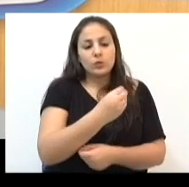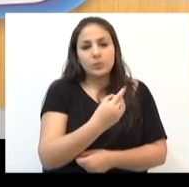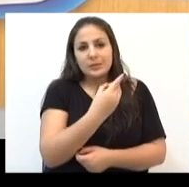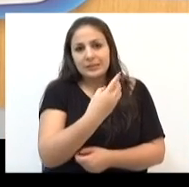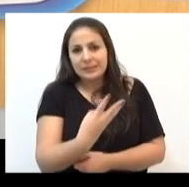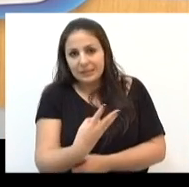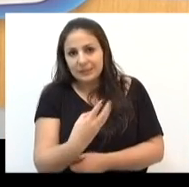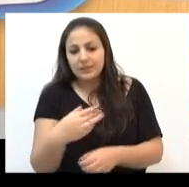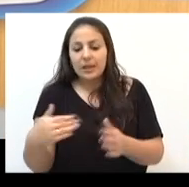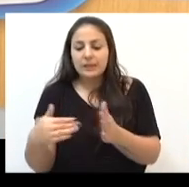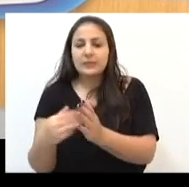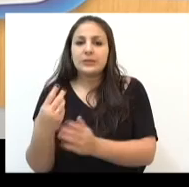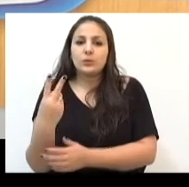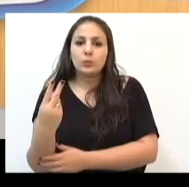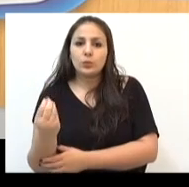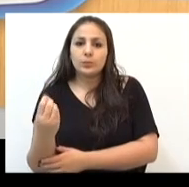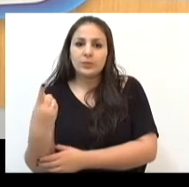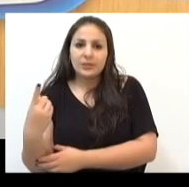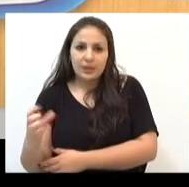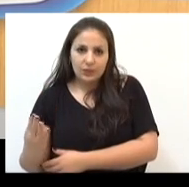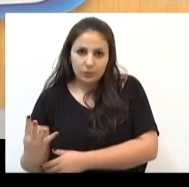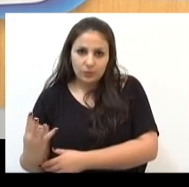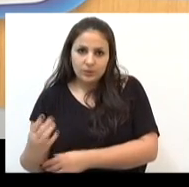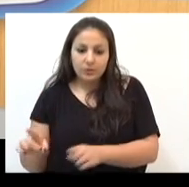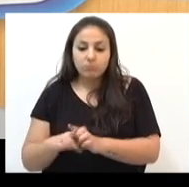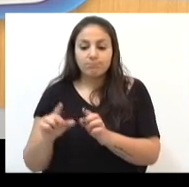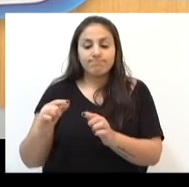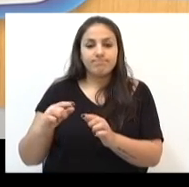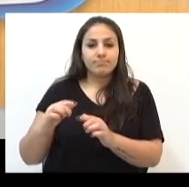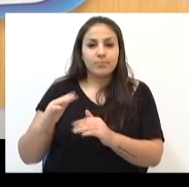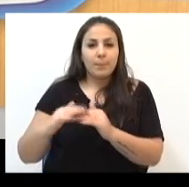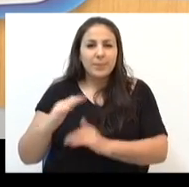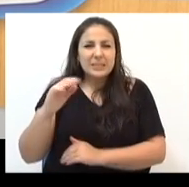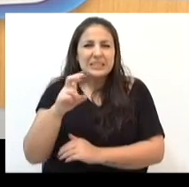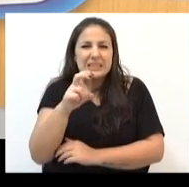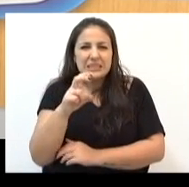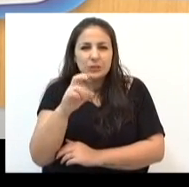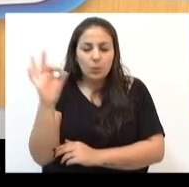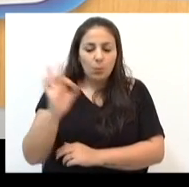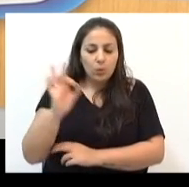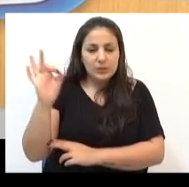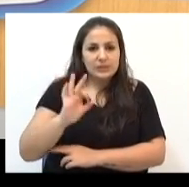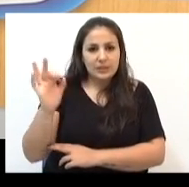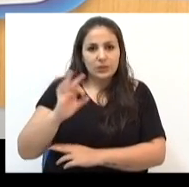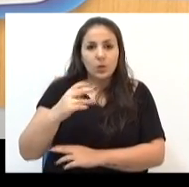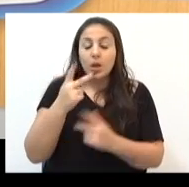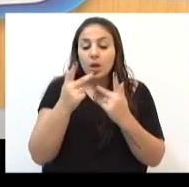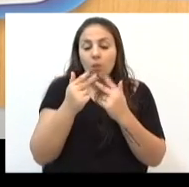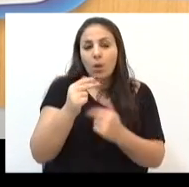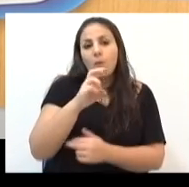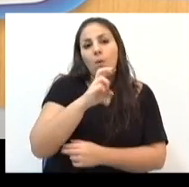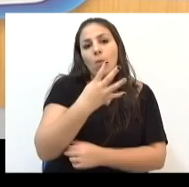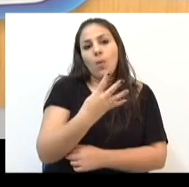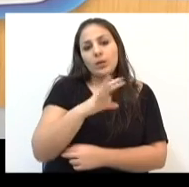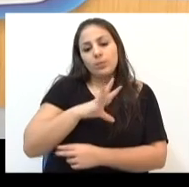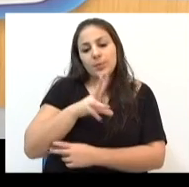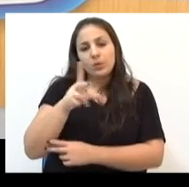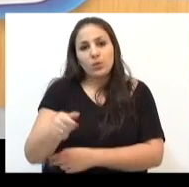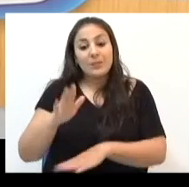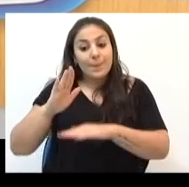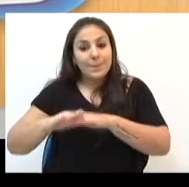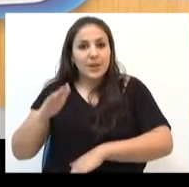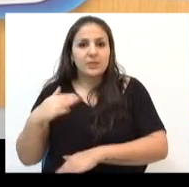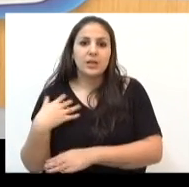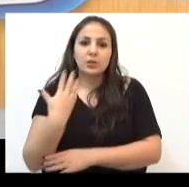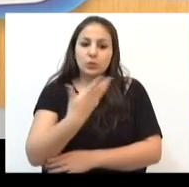e 2014. Com um aumento real de 5%, o mesmo que 4 milhões a mais, a nossa